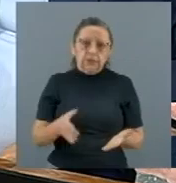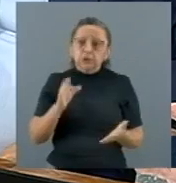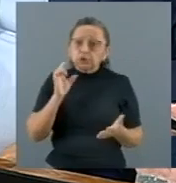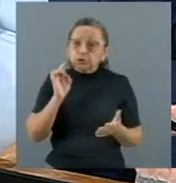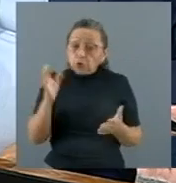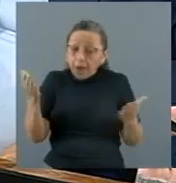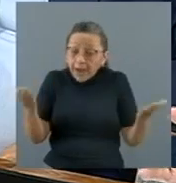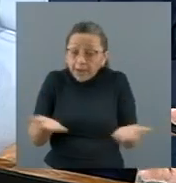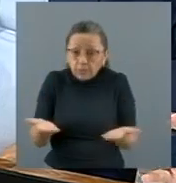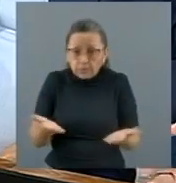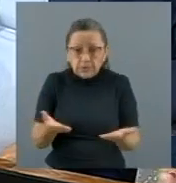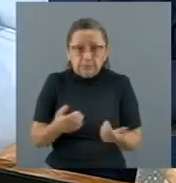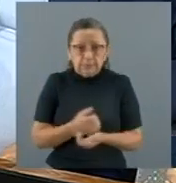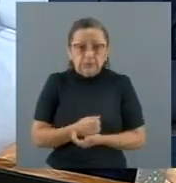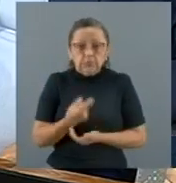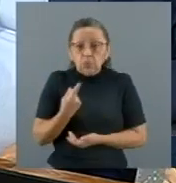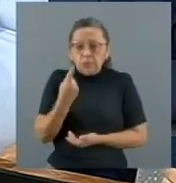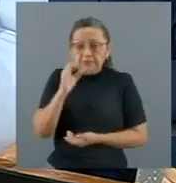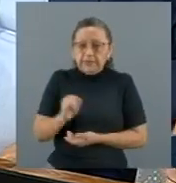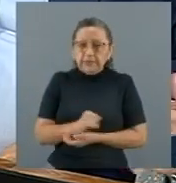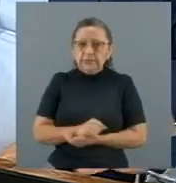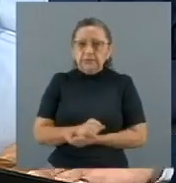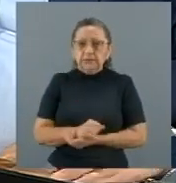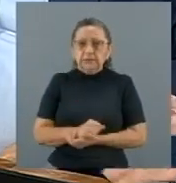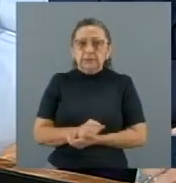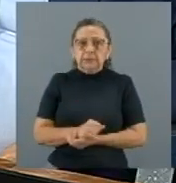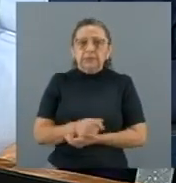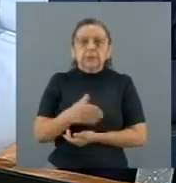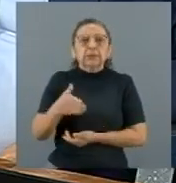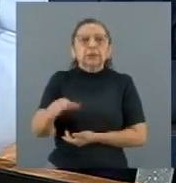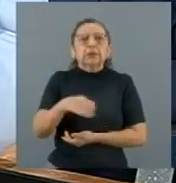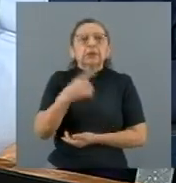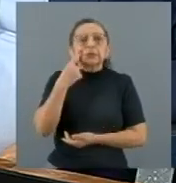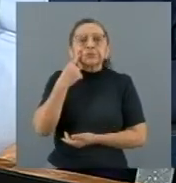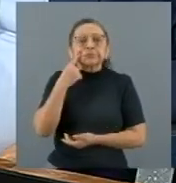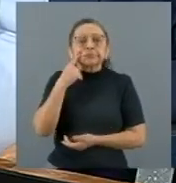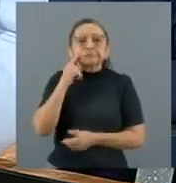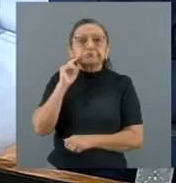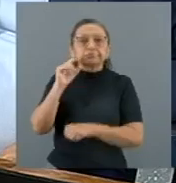vez. E o só dessa vez gerou uma jurisprudência.